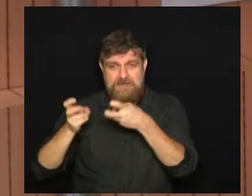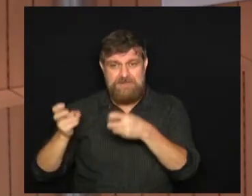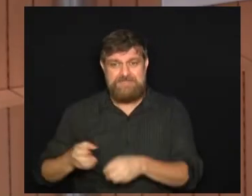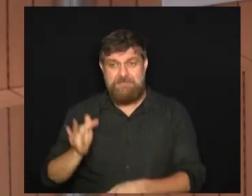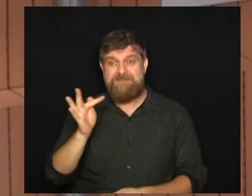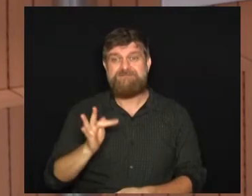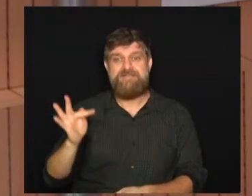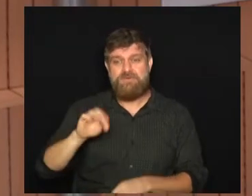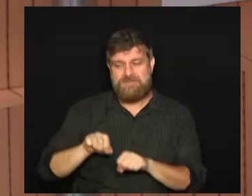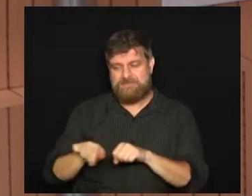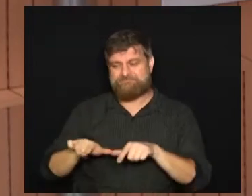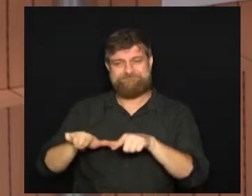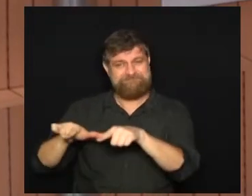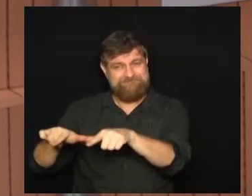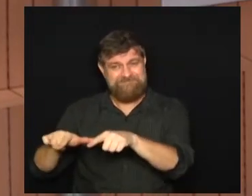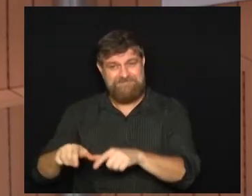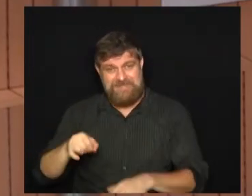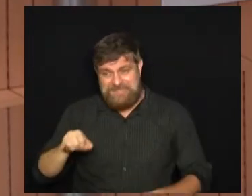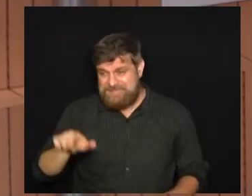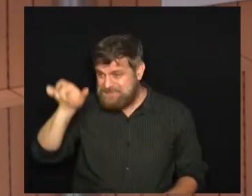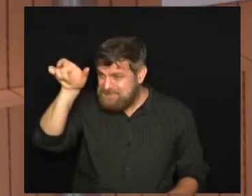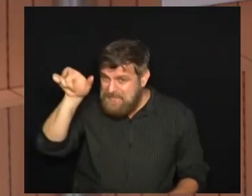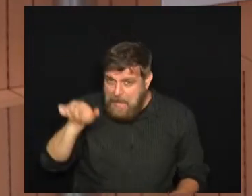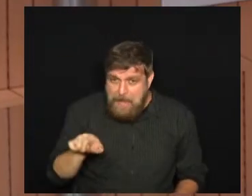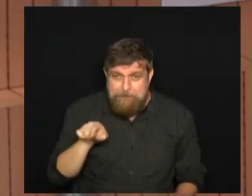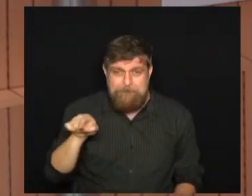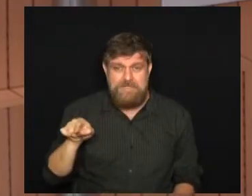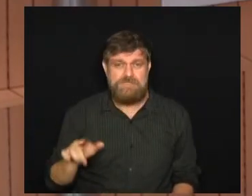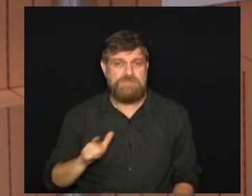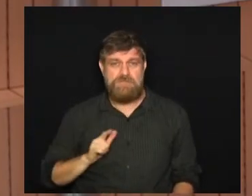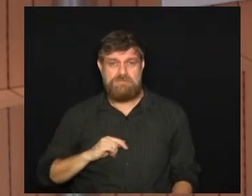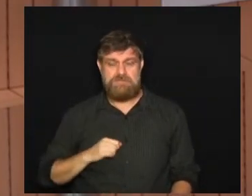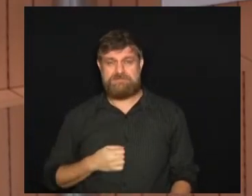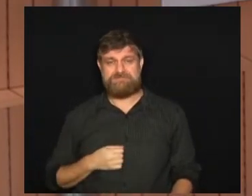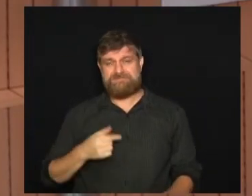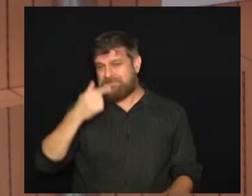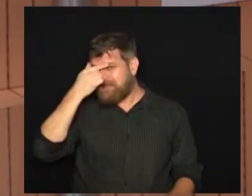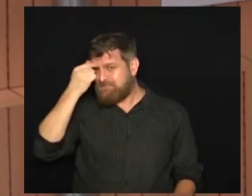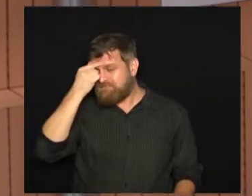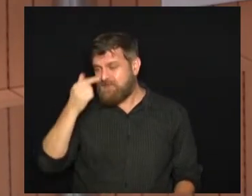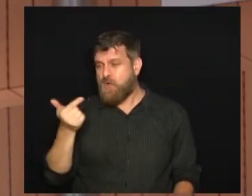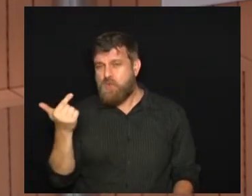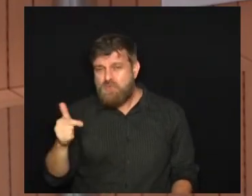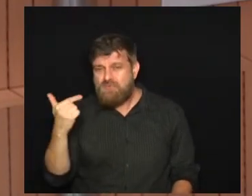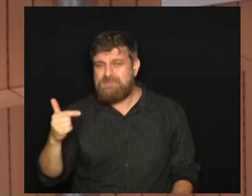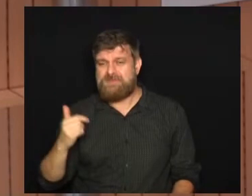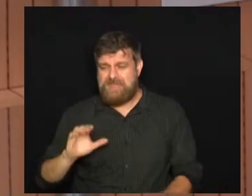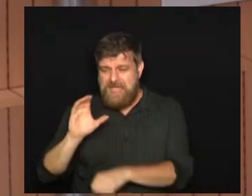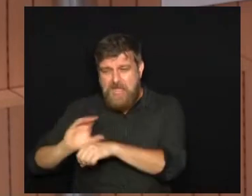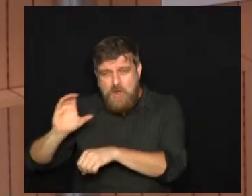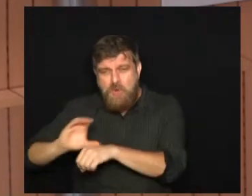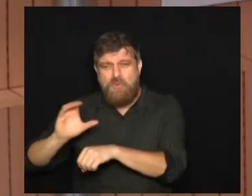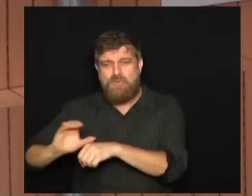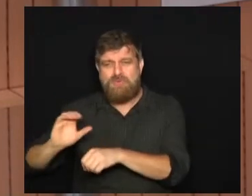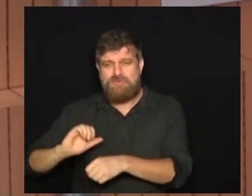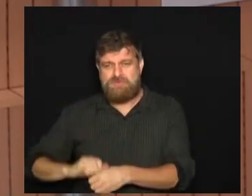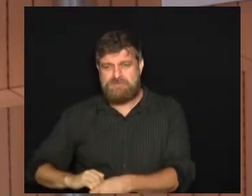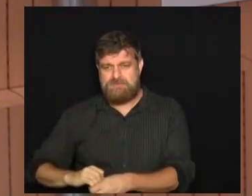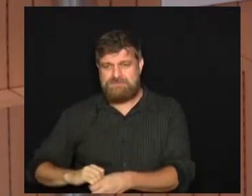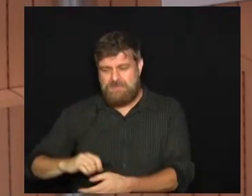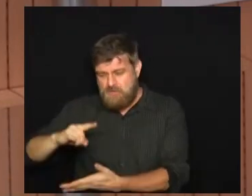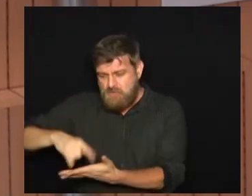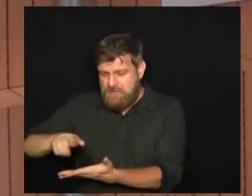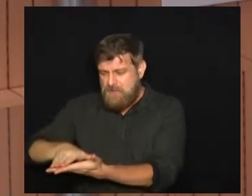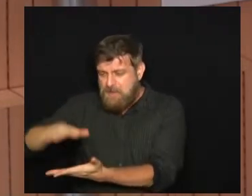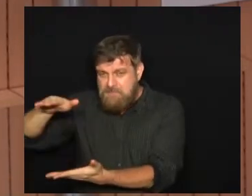formação. Se ela não é bem, se eles não são bem formados, qualificados, eu acho que na hora da